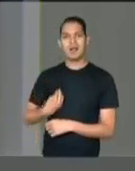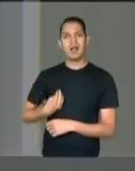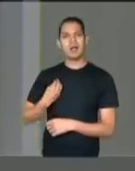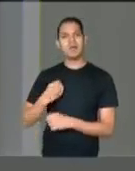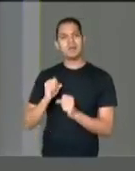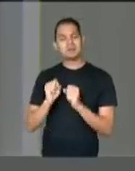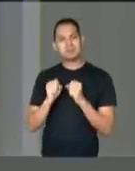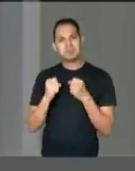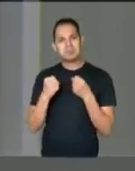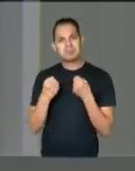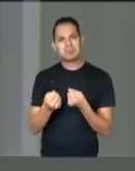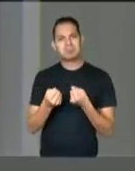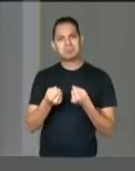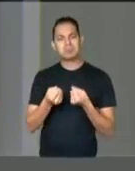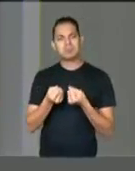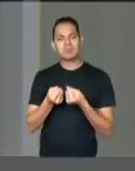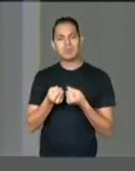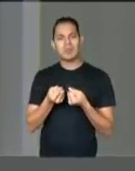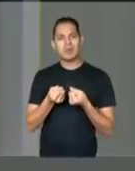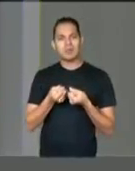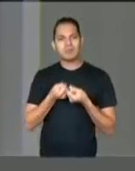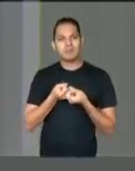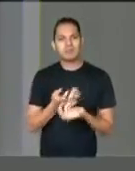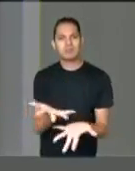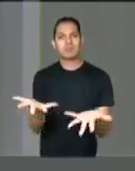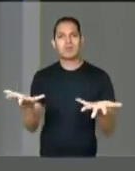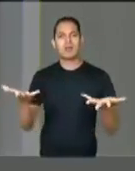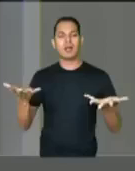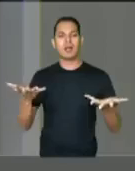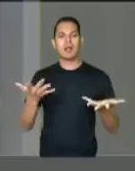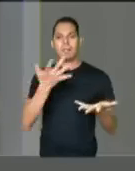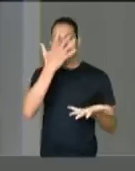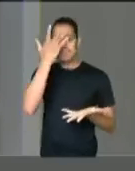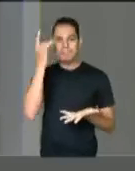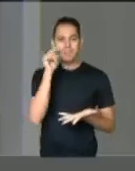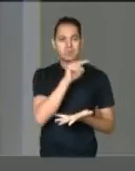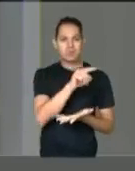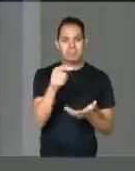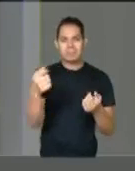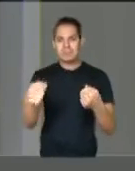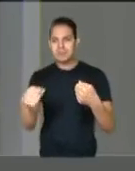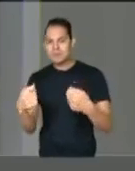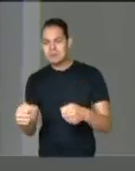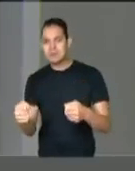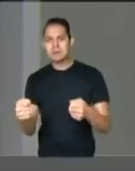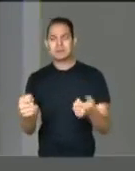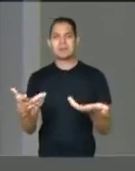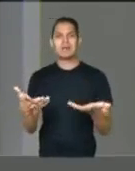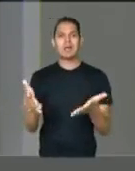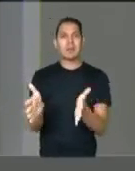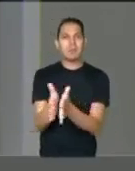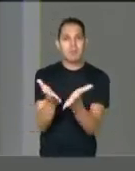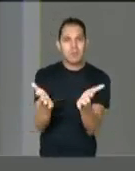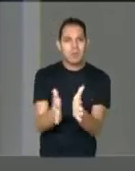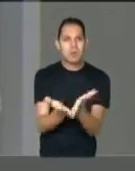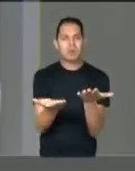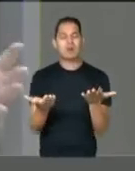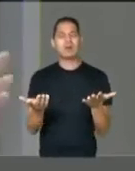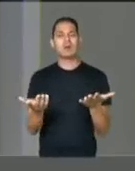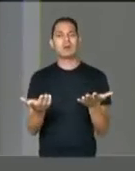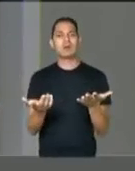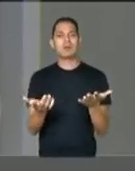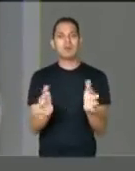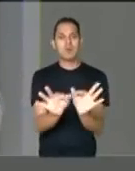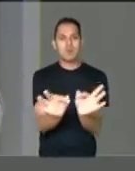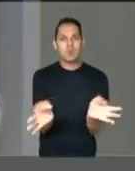vida exclusivamente aos mais necessitados, aos pobres e